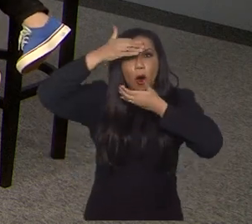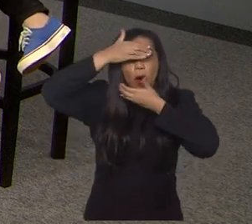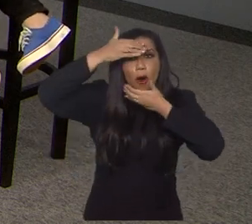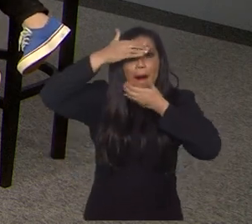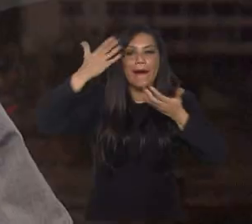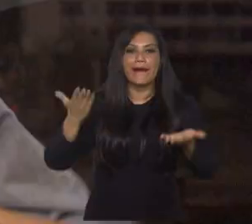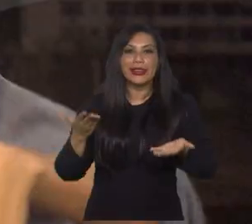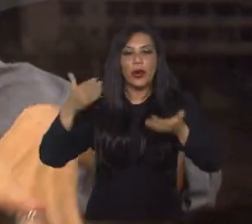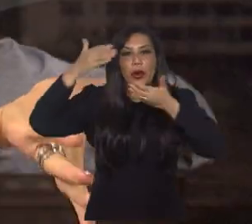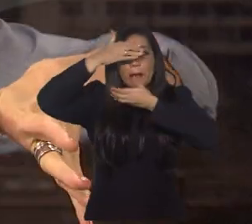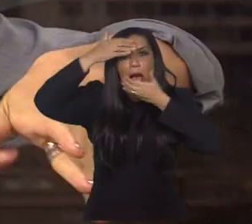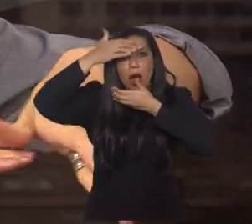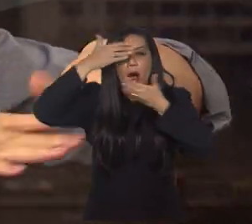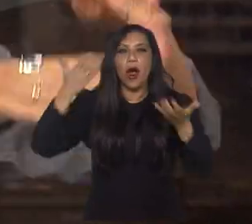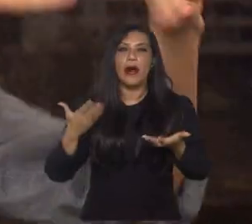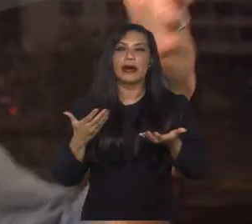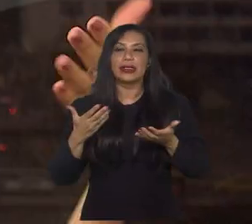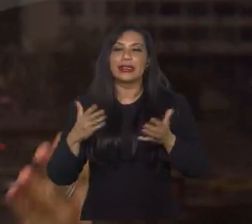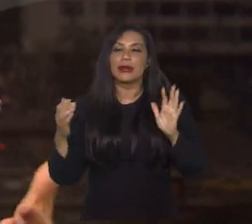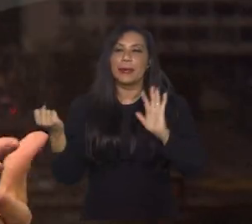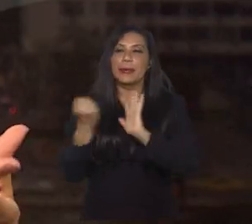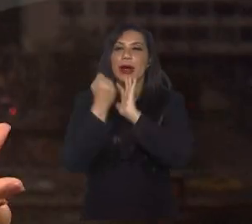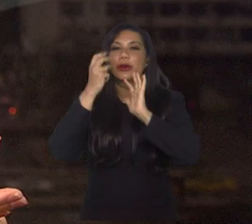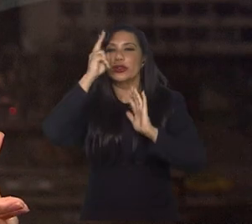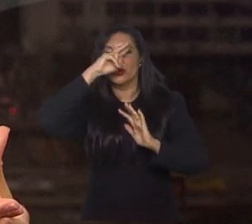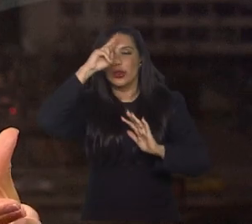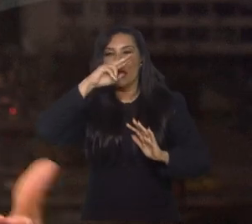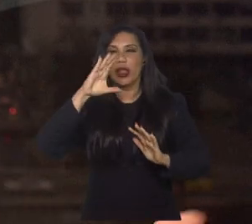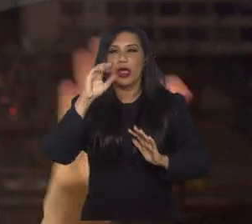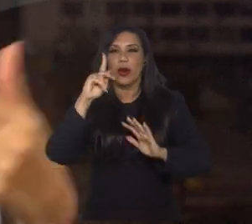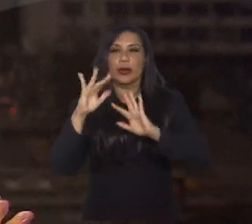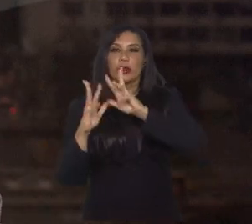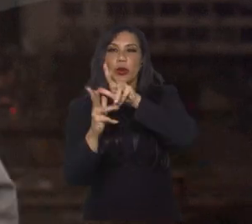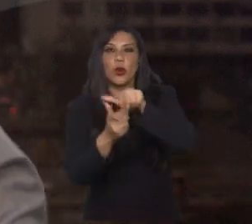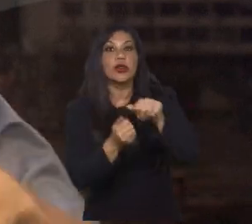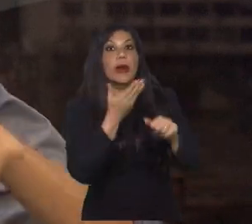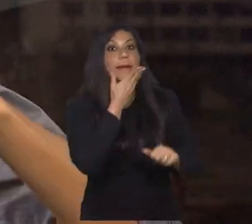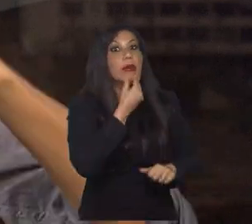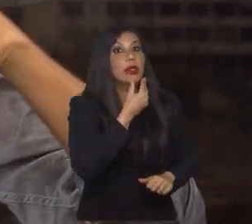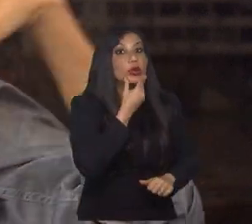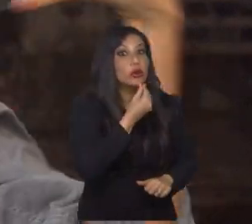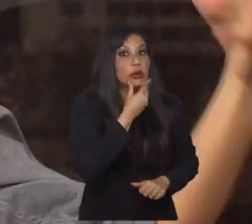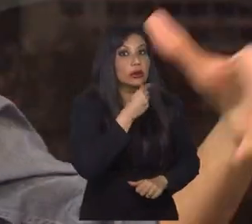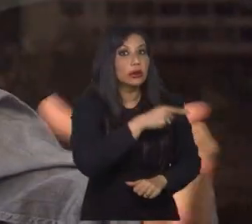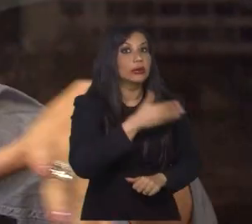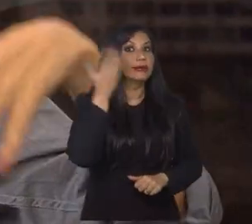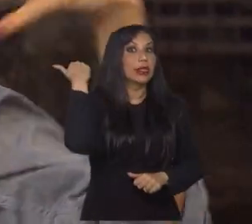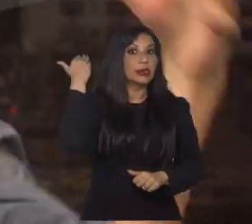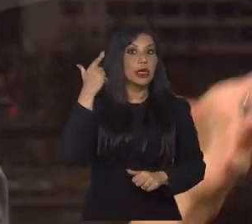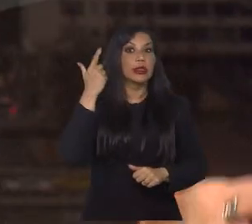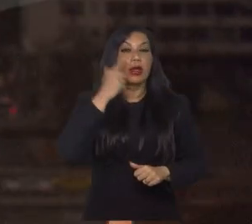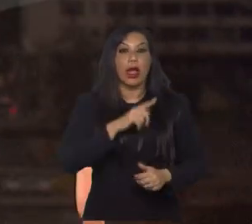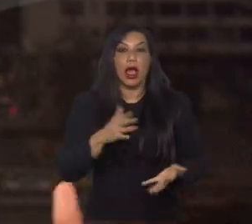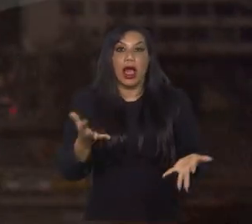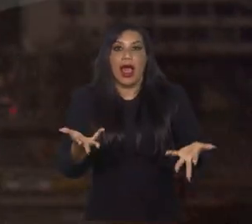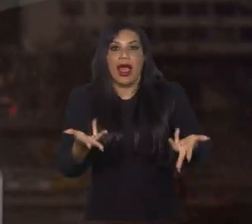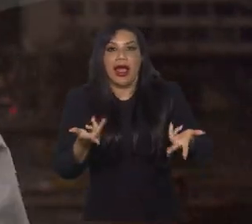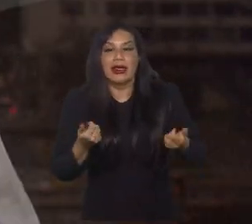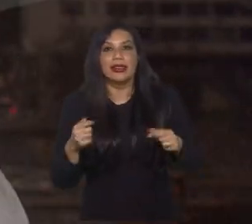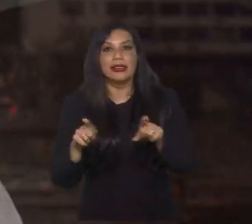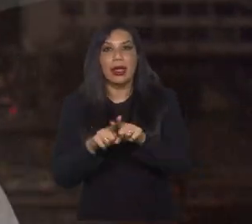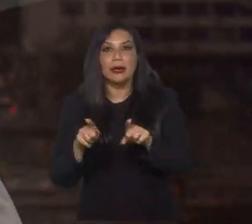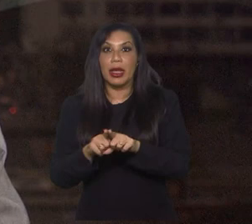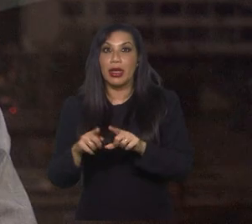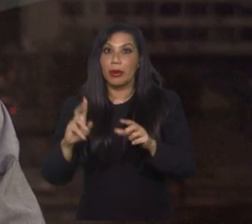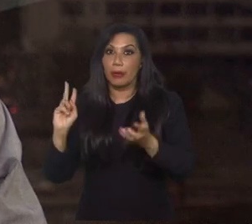né, que fez toda essa história na Copa do Mundo de futebol masculino, que chegou e encantou e tudo mais. E tem tudo